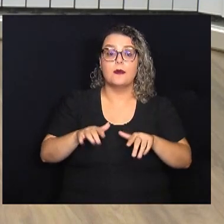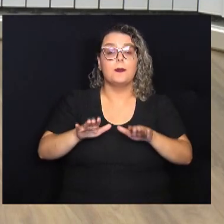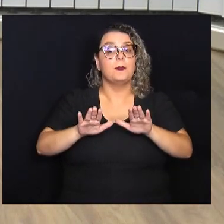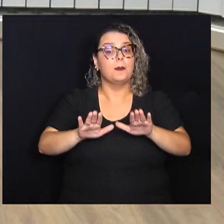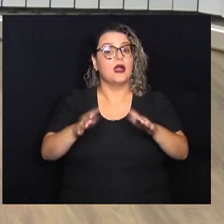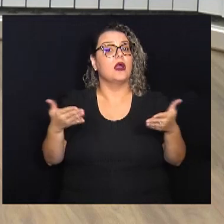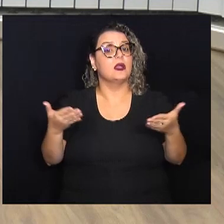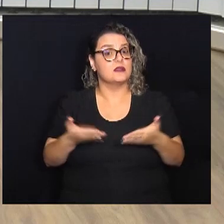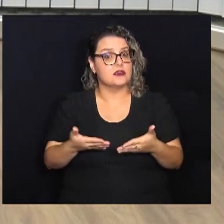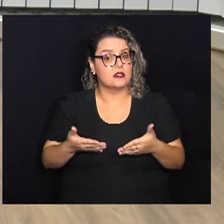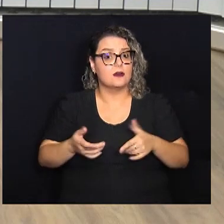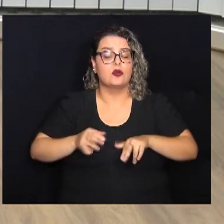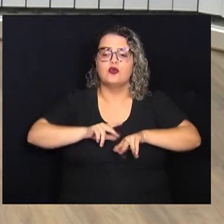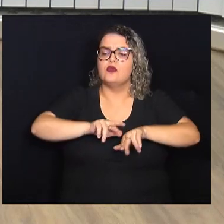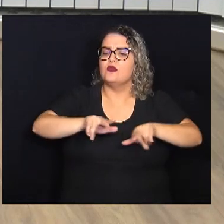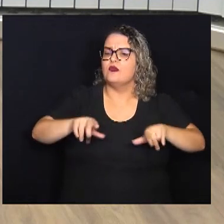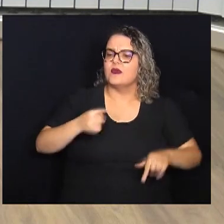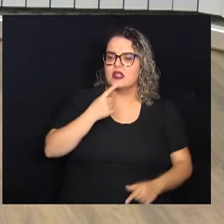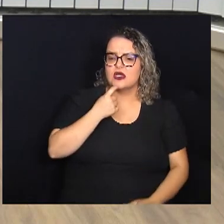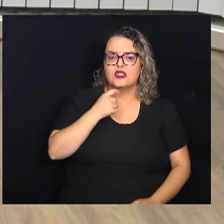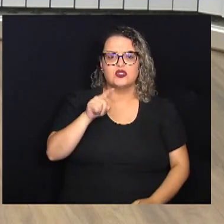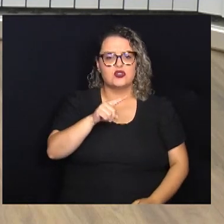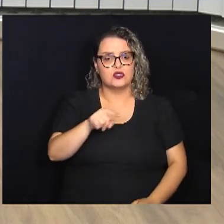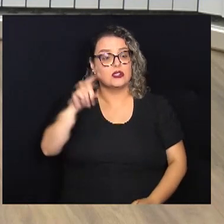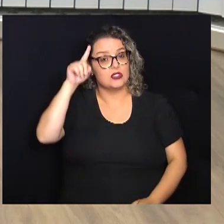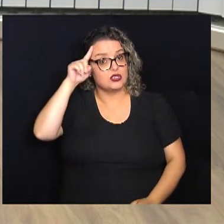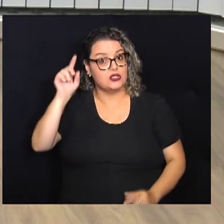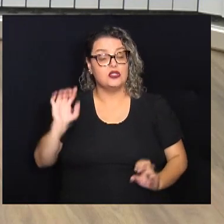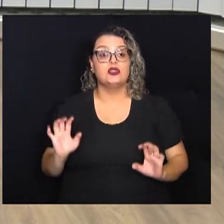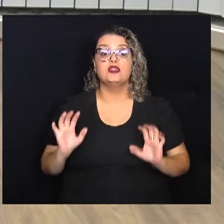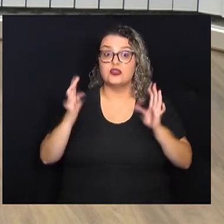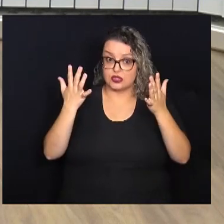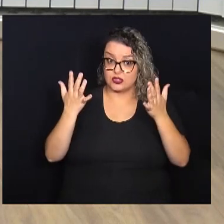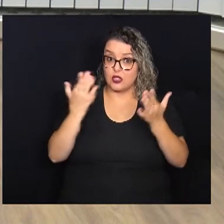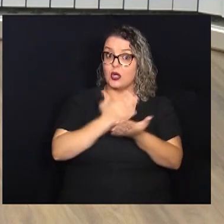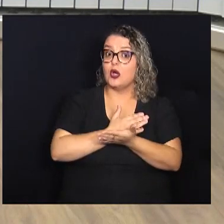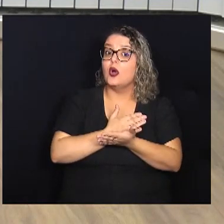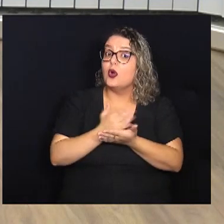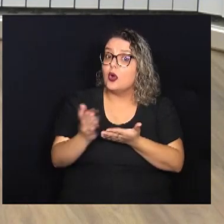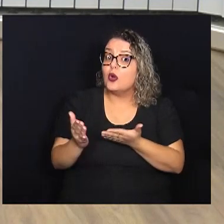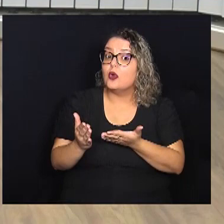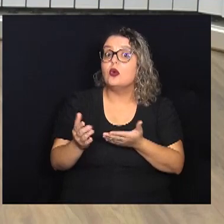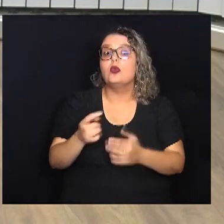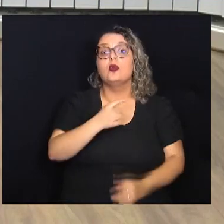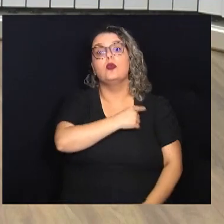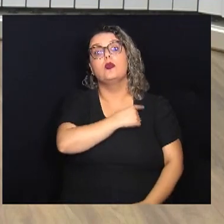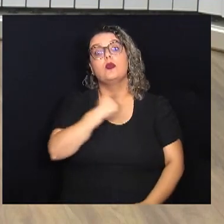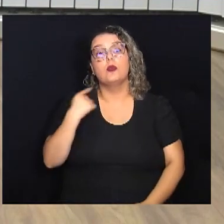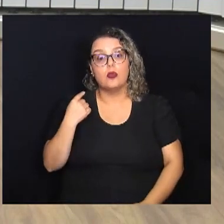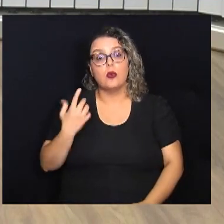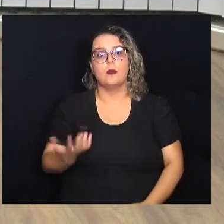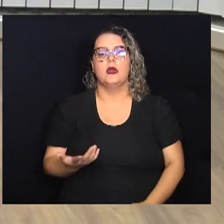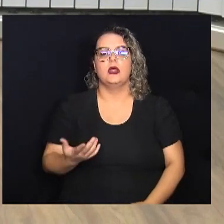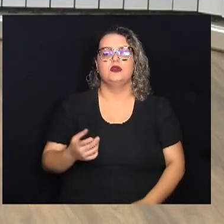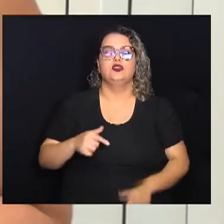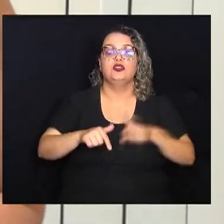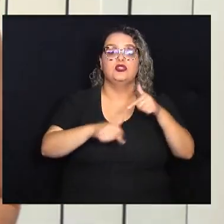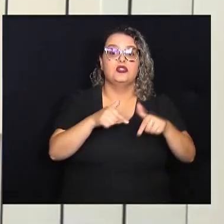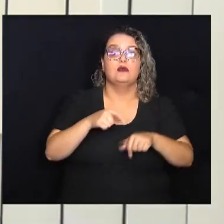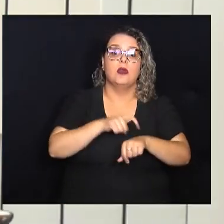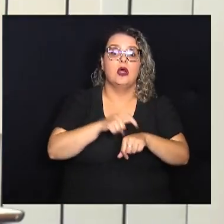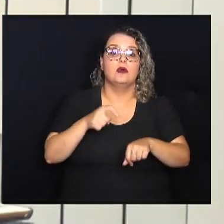agora, com um monte de feriados e datas festivas, começa a fase de empregos temporários.